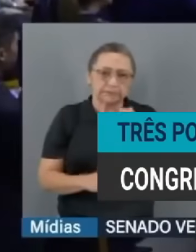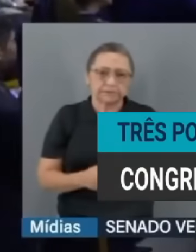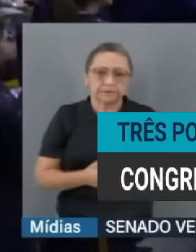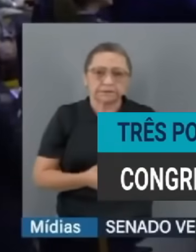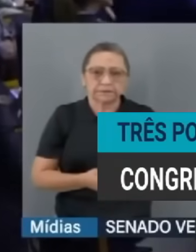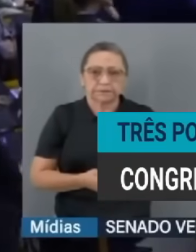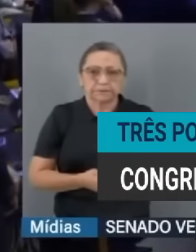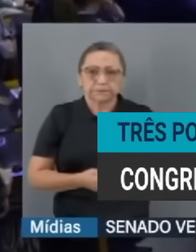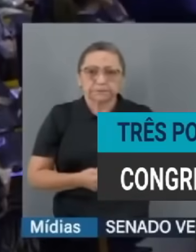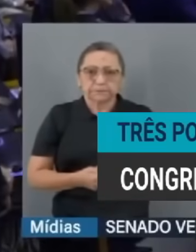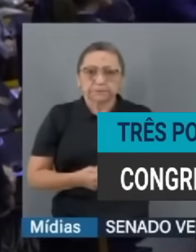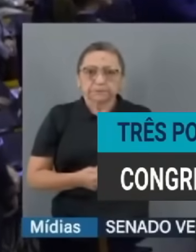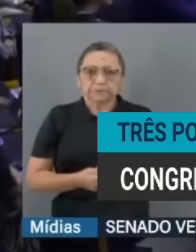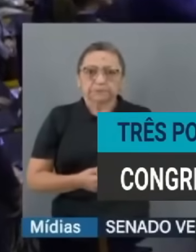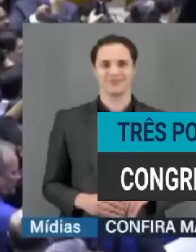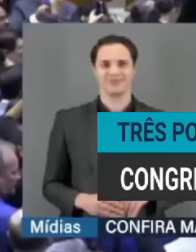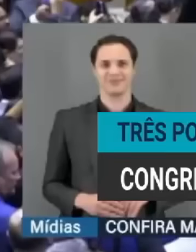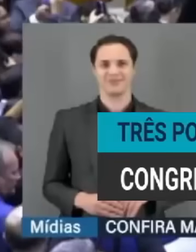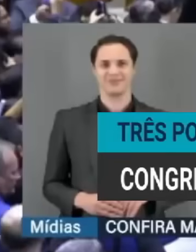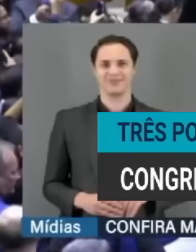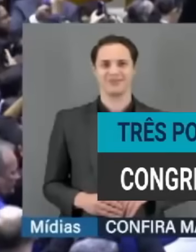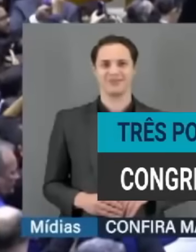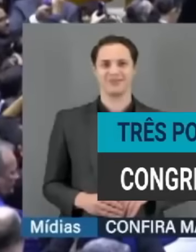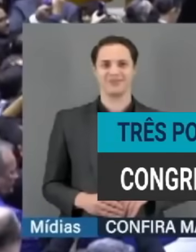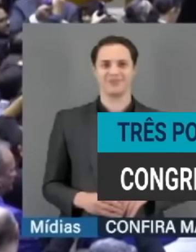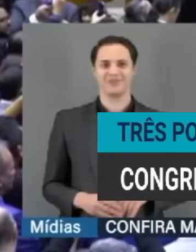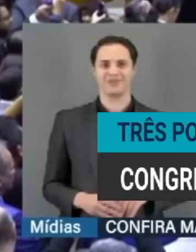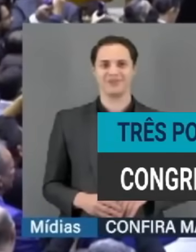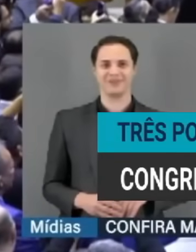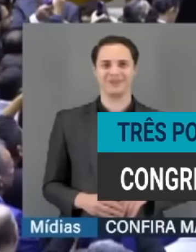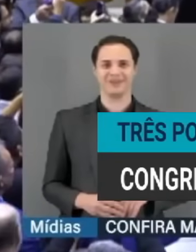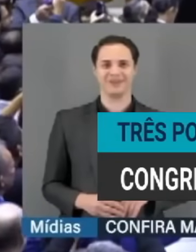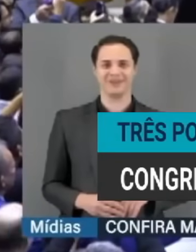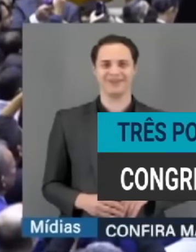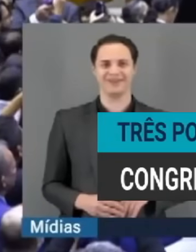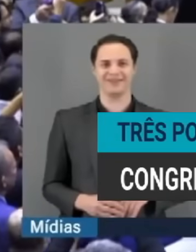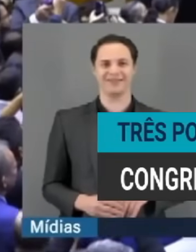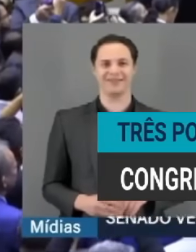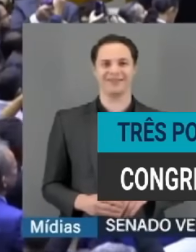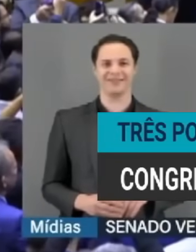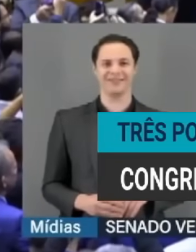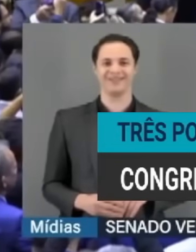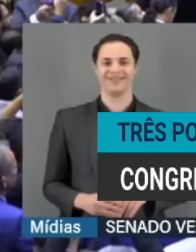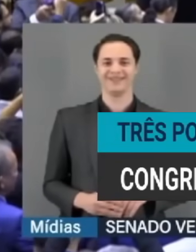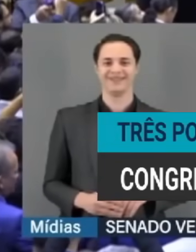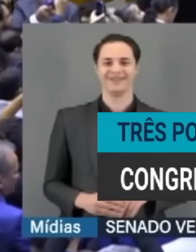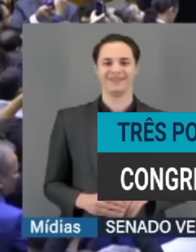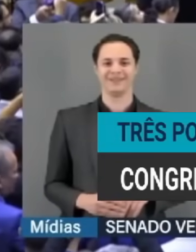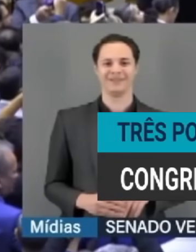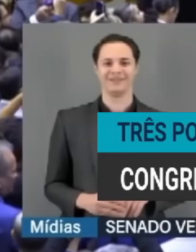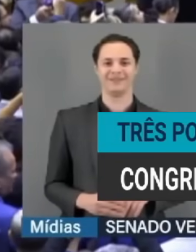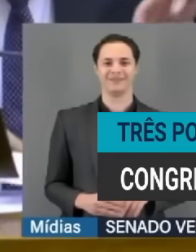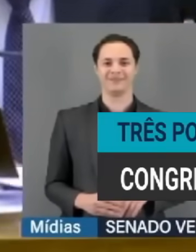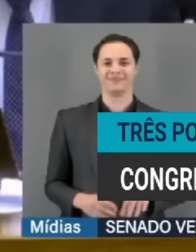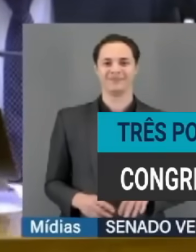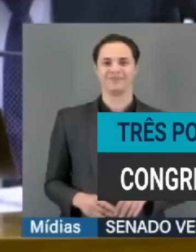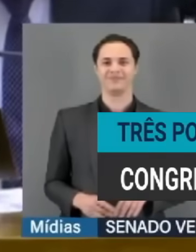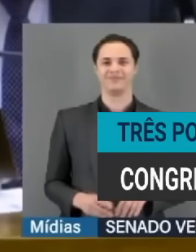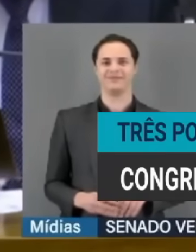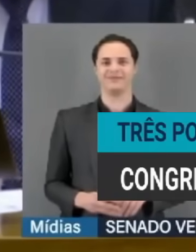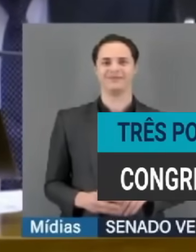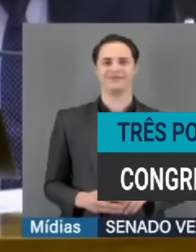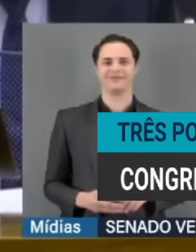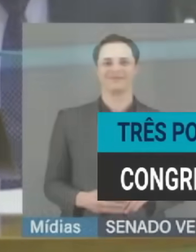30 anos de debates representando o Supremo Tribunal Federal o presidente do Poder Judiciário o Ministro luí